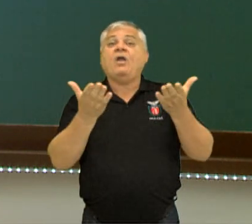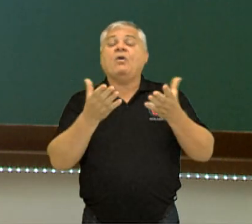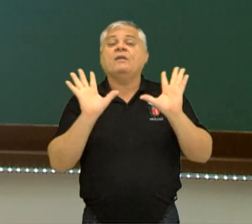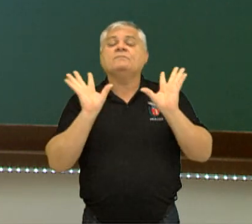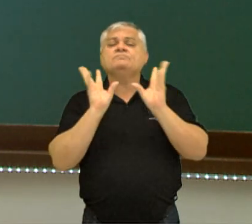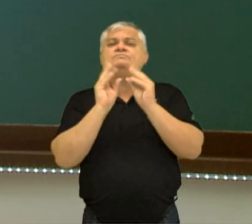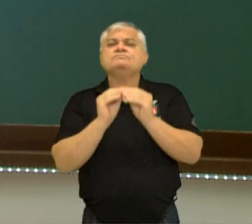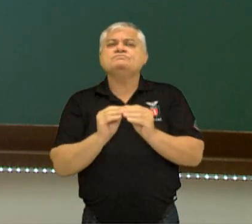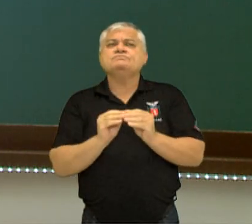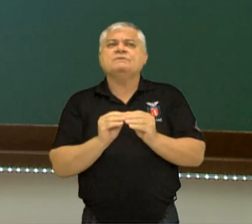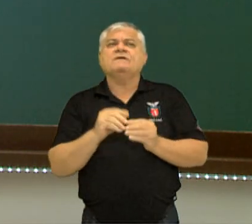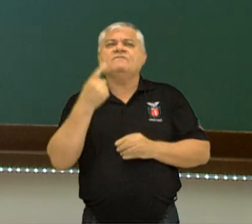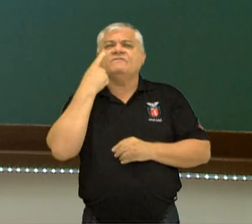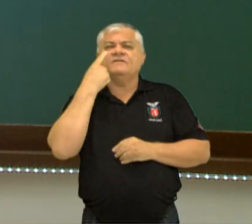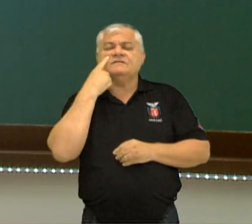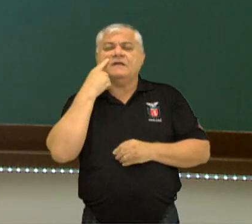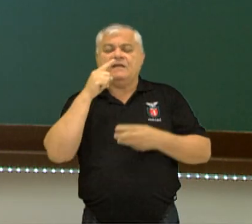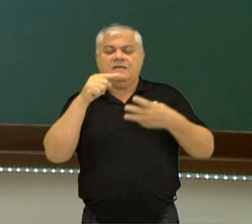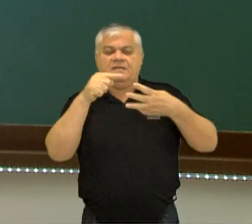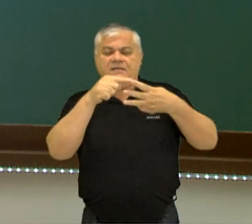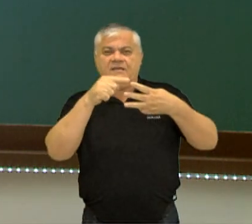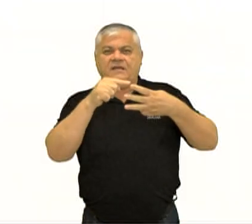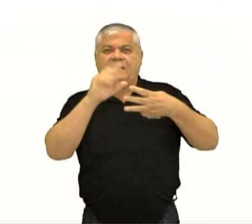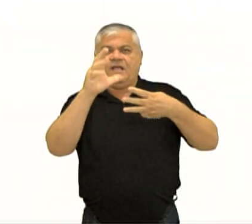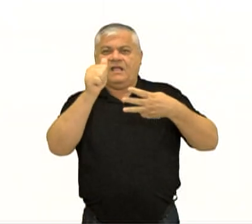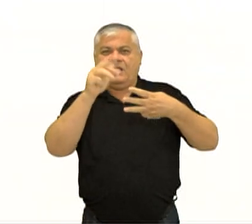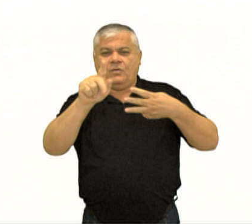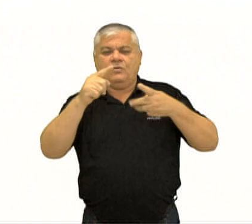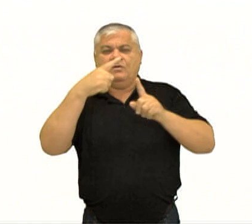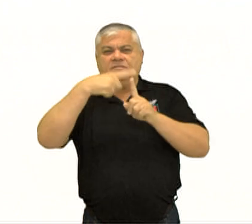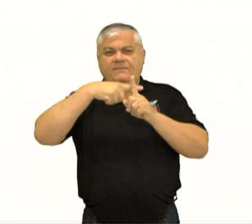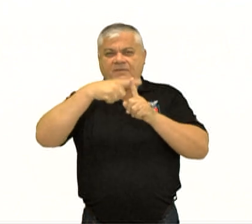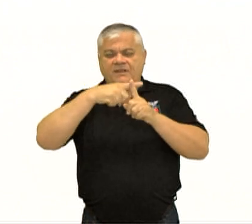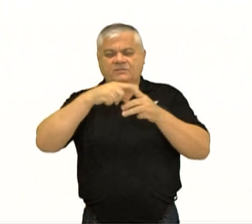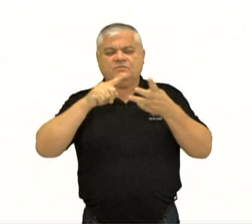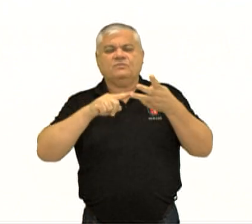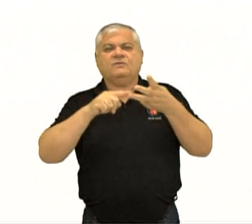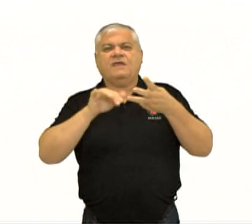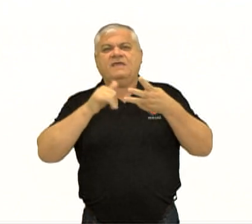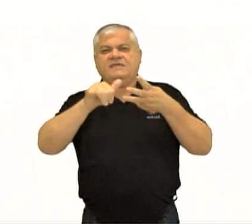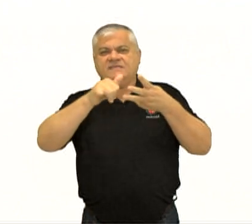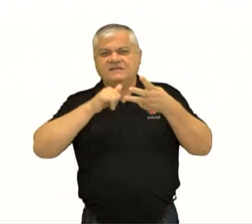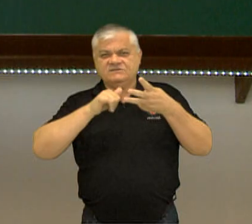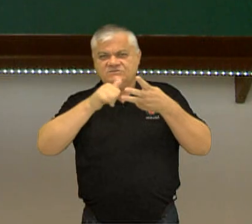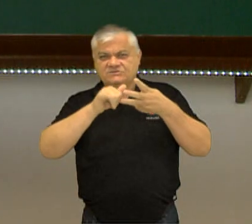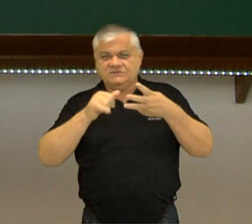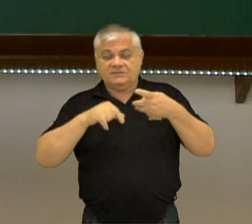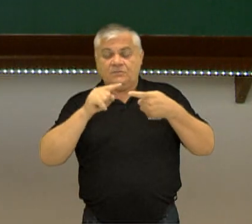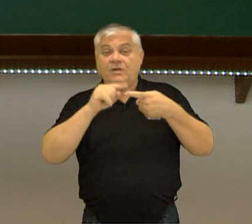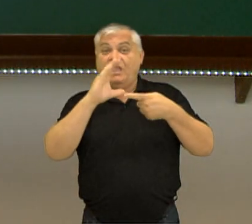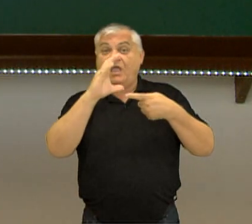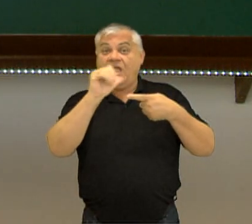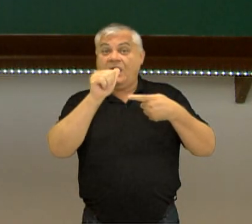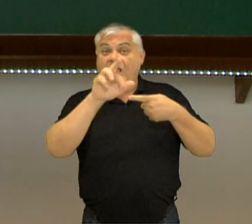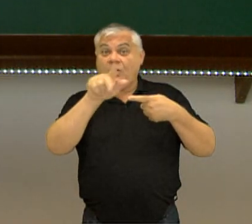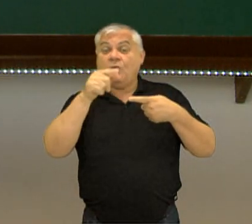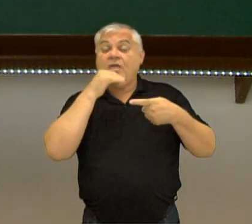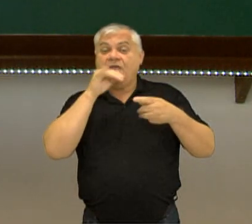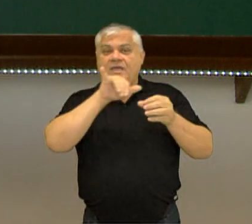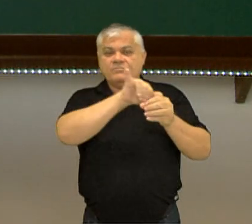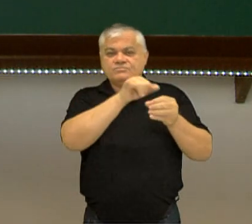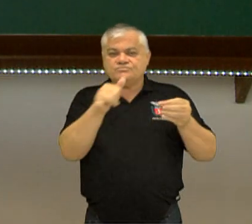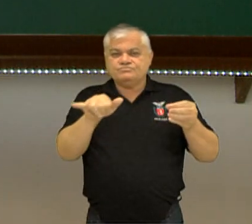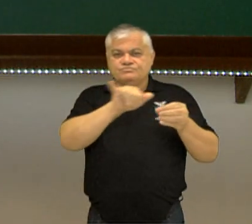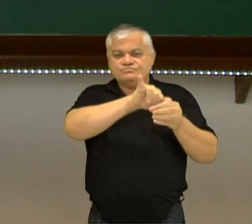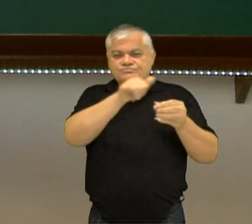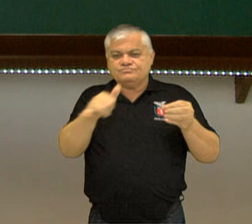finalizando a nossa aula, pessoal, nós vimos calor, temperatura e energia interna. Ei, não pode esquecer, calor é uma energia que passa de um corpo de